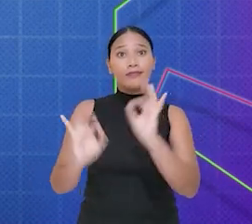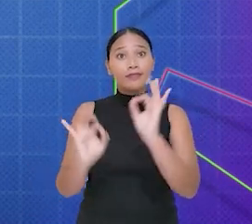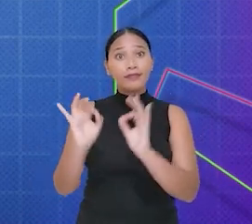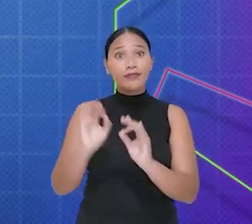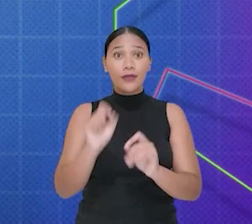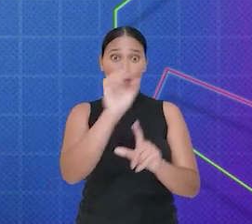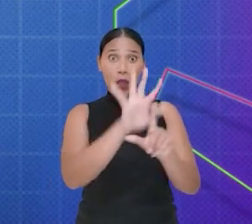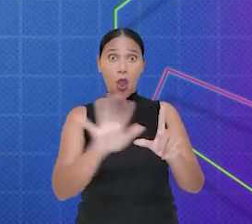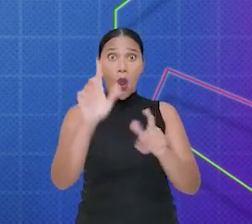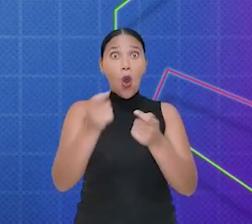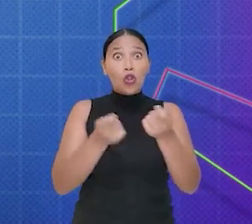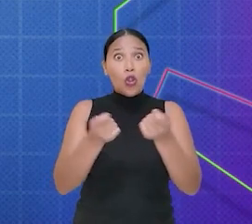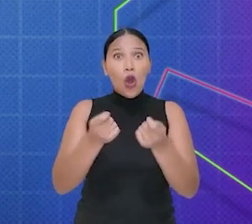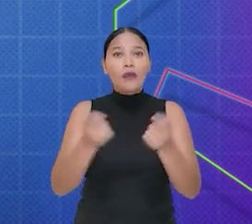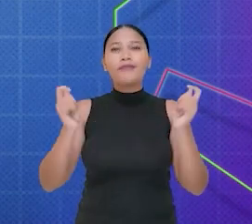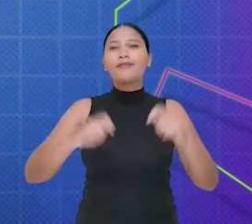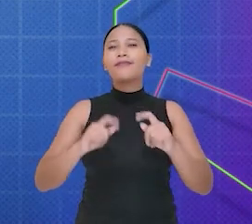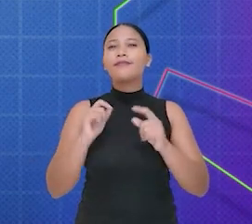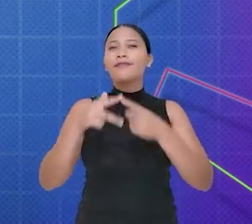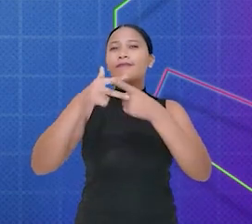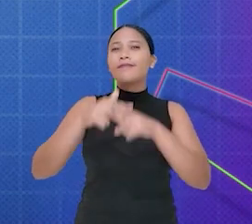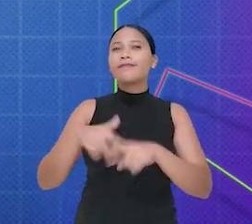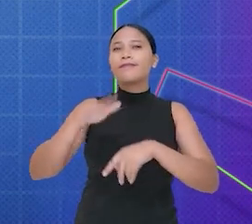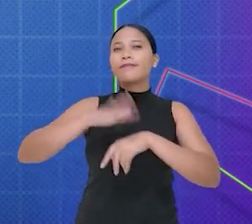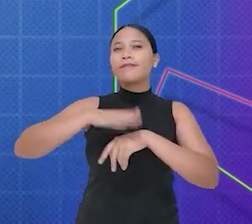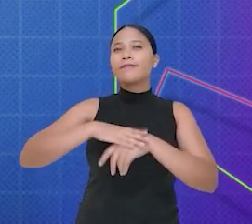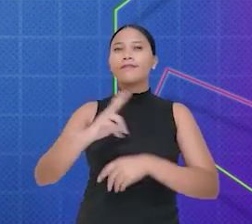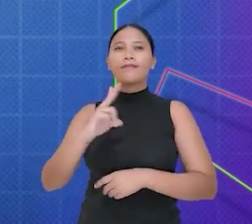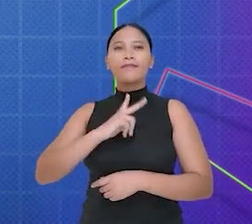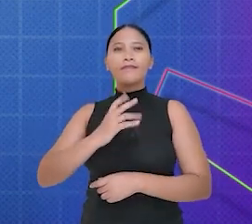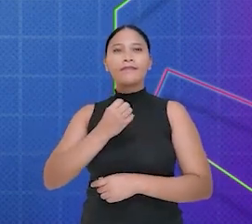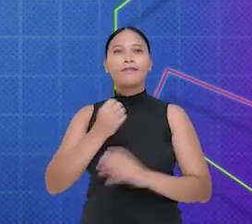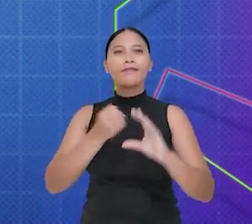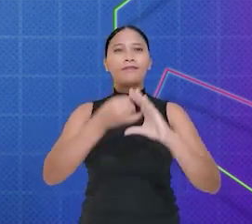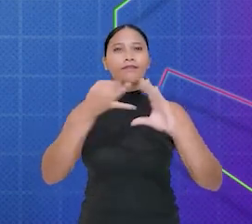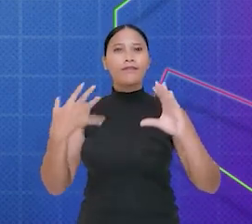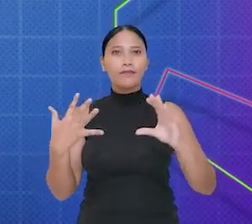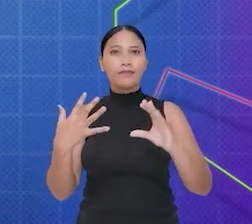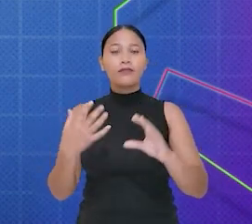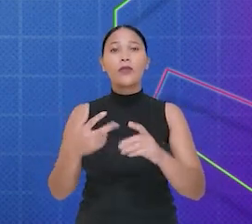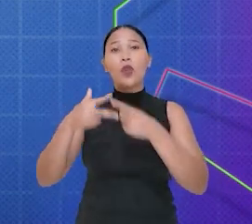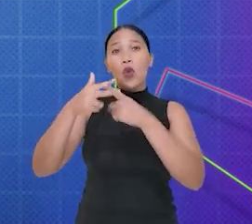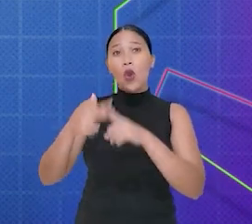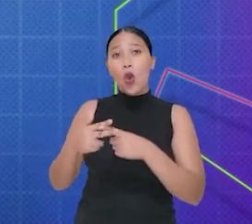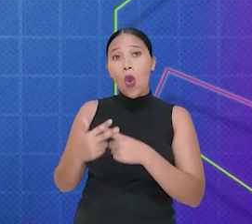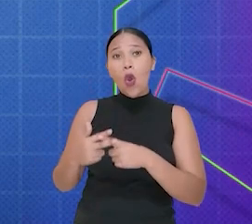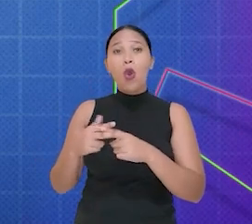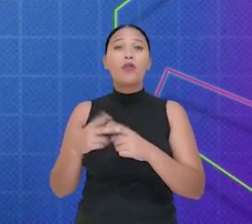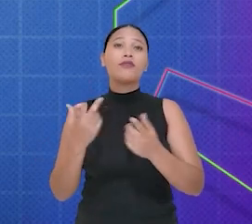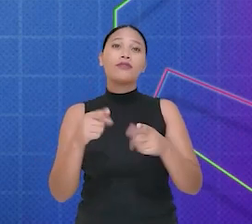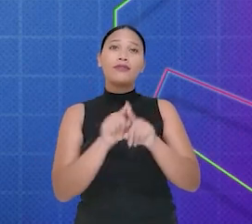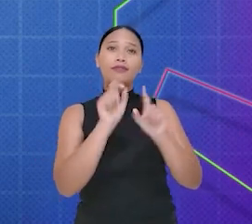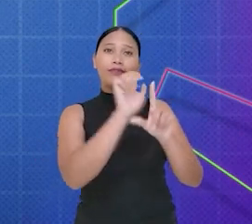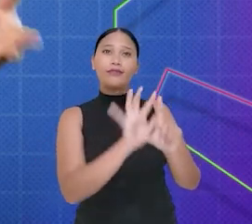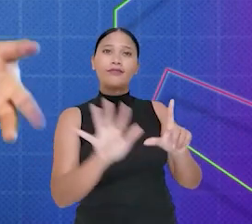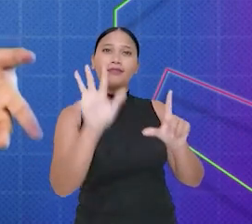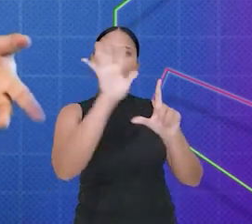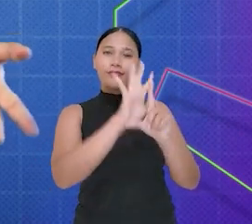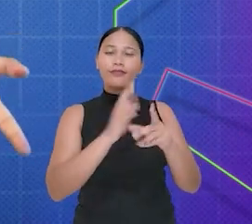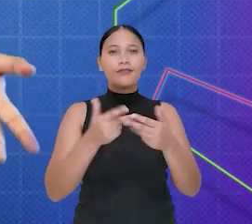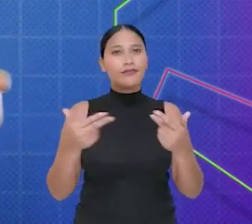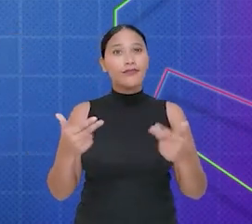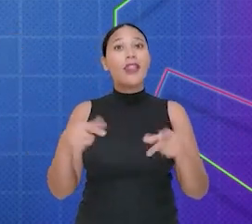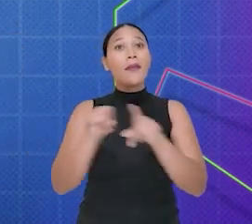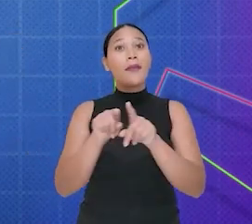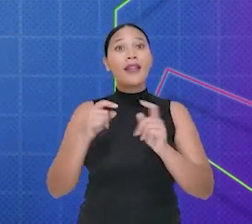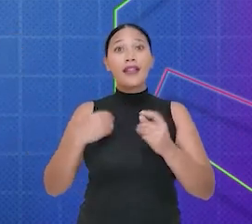arquivos. O painel de controle, por sua vez, permite configurar e personalizar o sistema operacional, incluindo configurações de rede, aparência